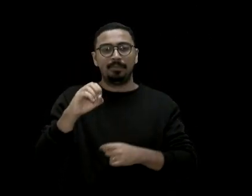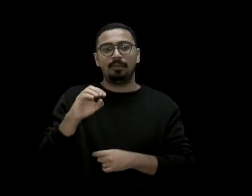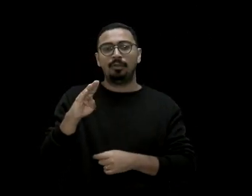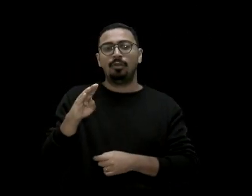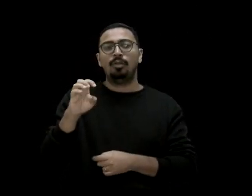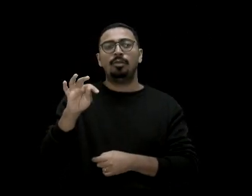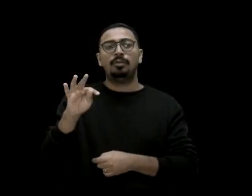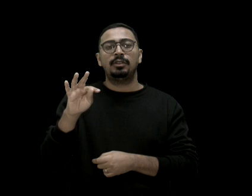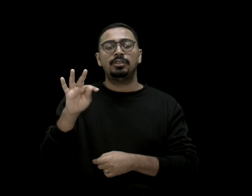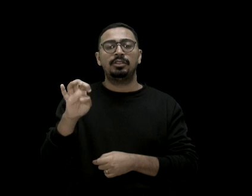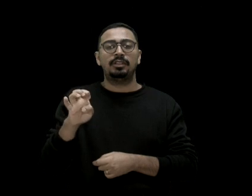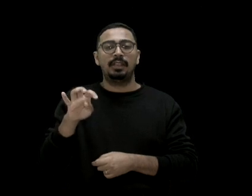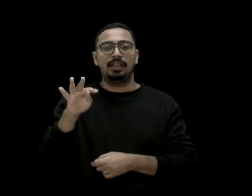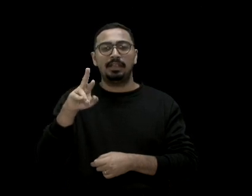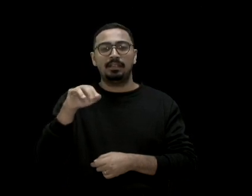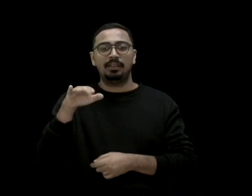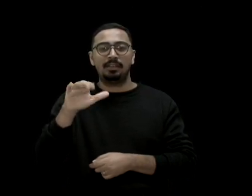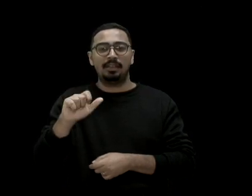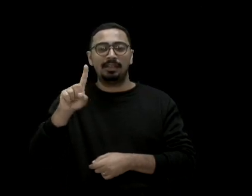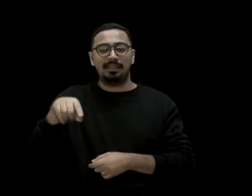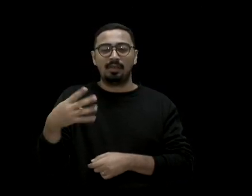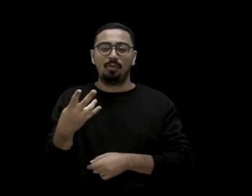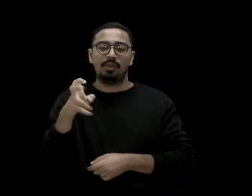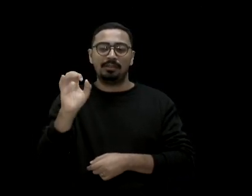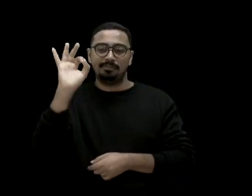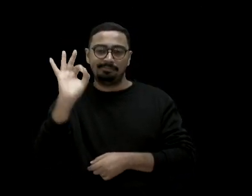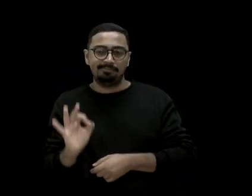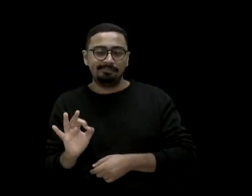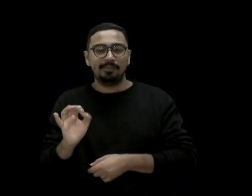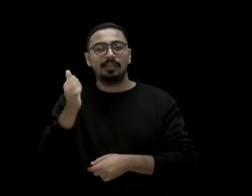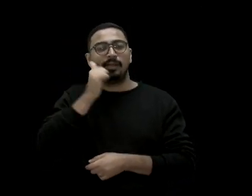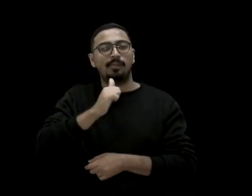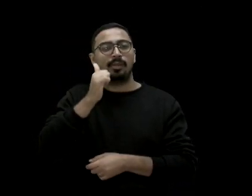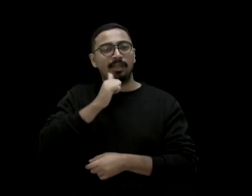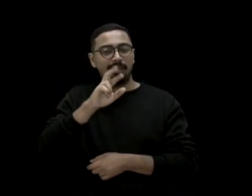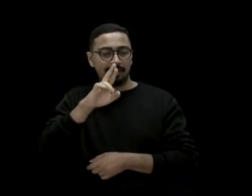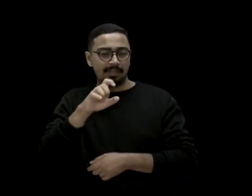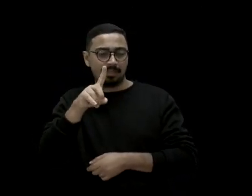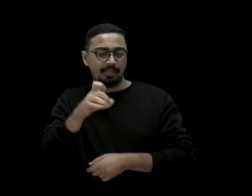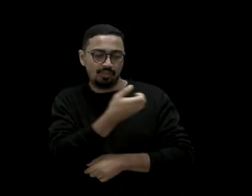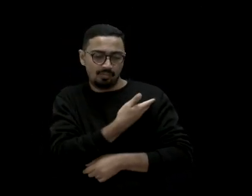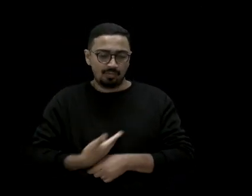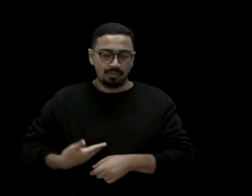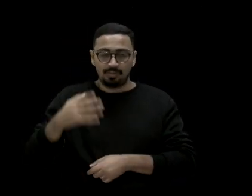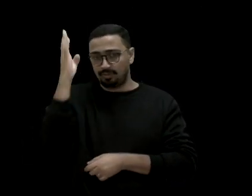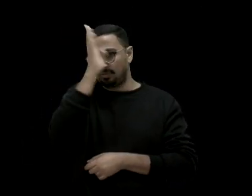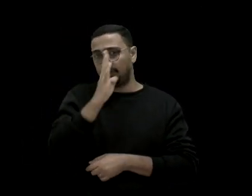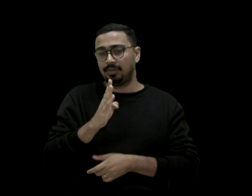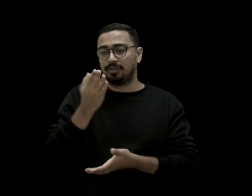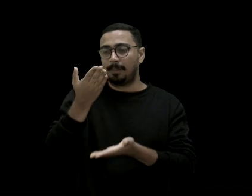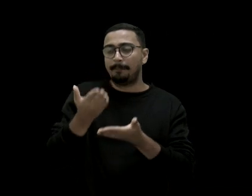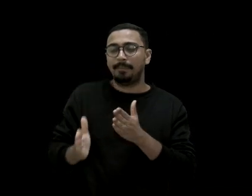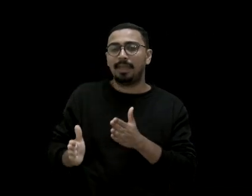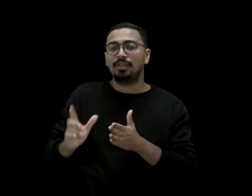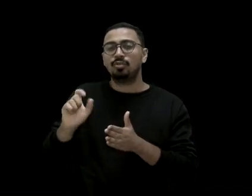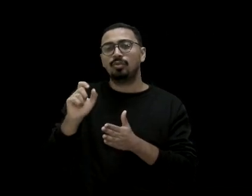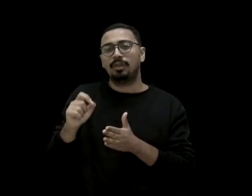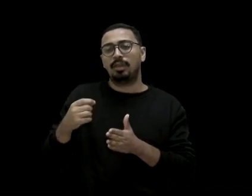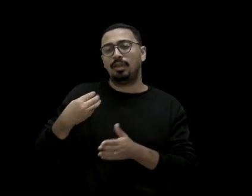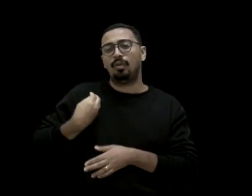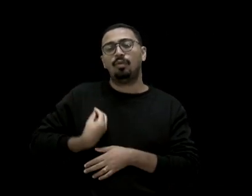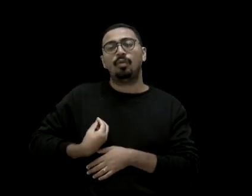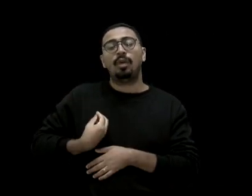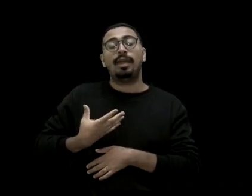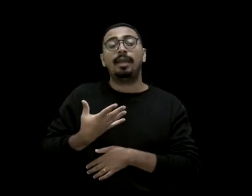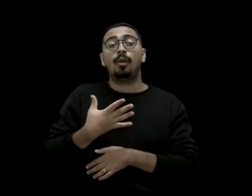de 45% das mulheres da rede pública brasileira. Vítimas perdem bebês e ficam com lesões físicas